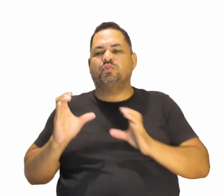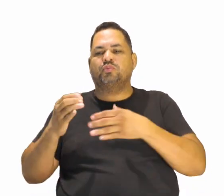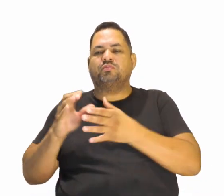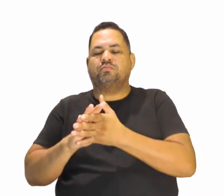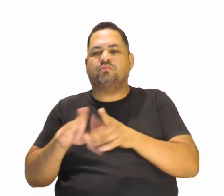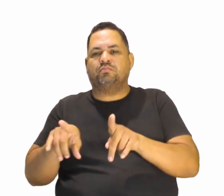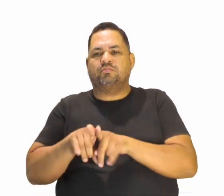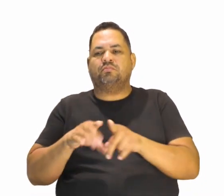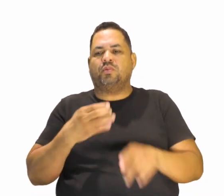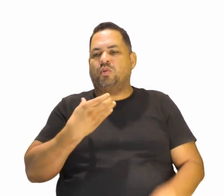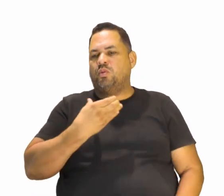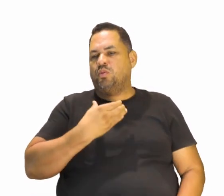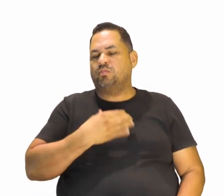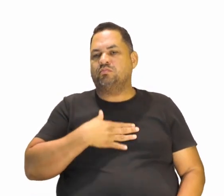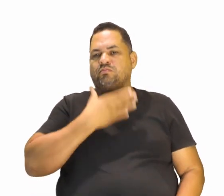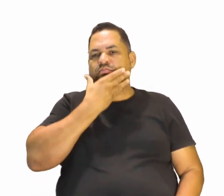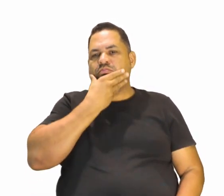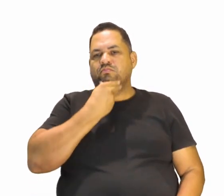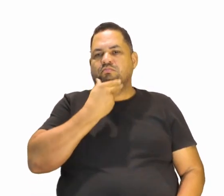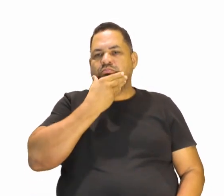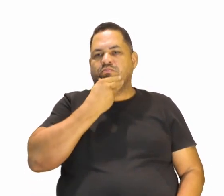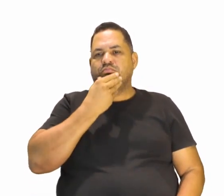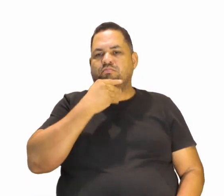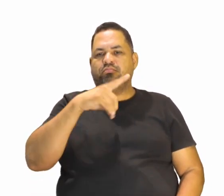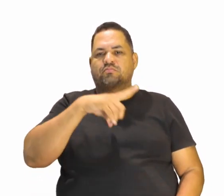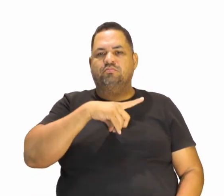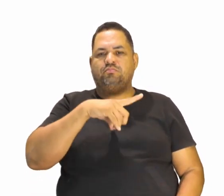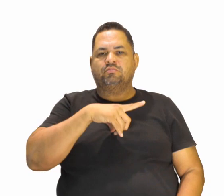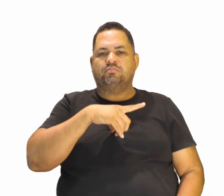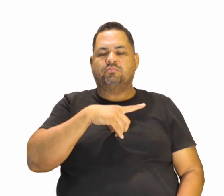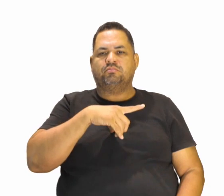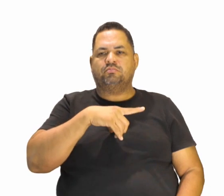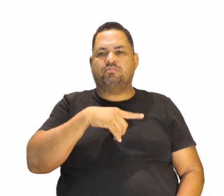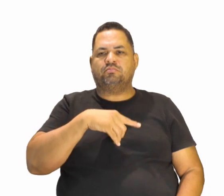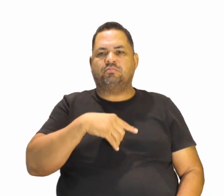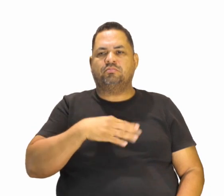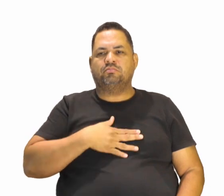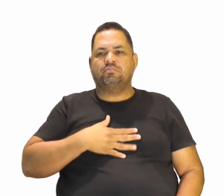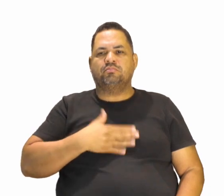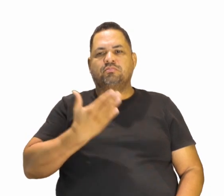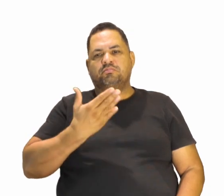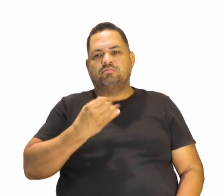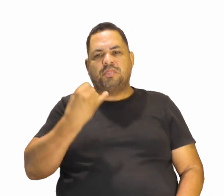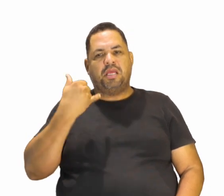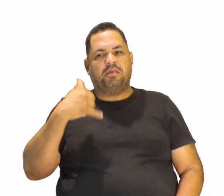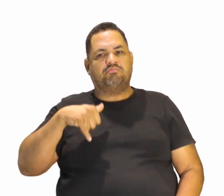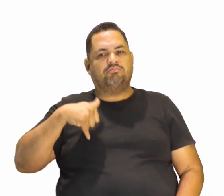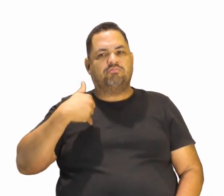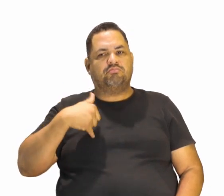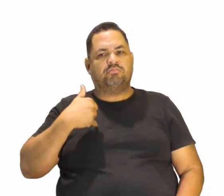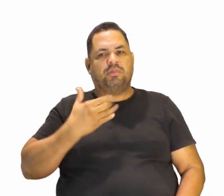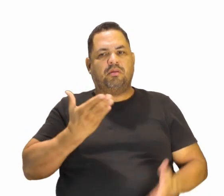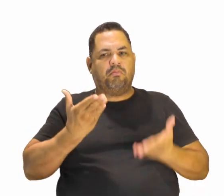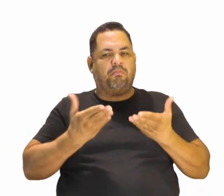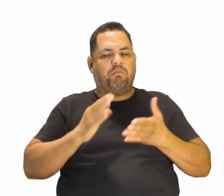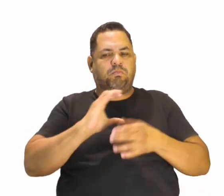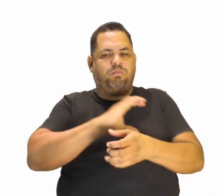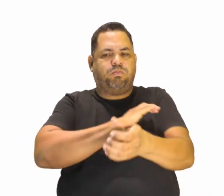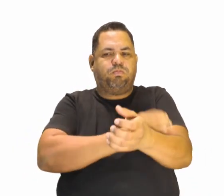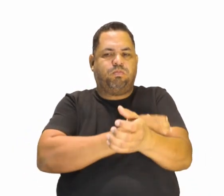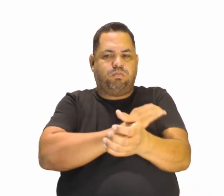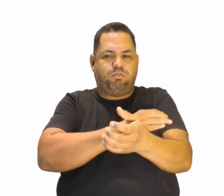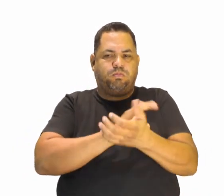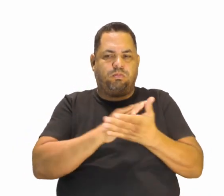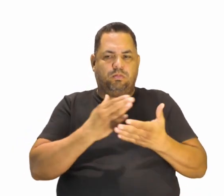dos rapazes, né? Dos homens adolescentes, com um pouco mais de idade, um pouco mais de peso ou músculo, né? Que a gente está falando de